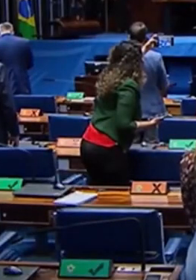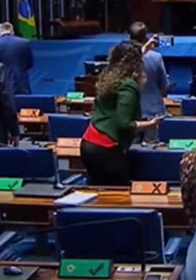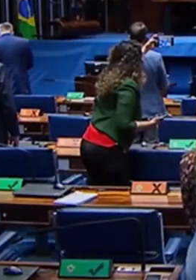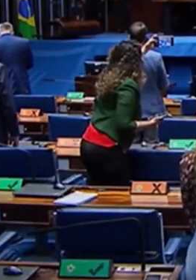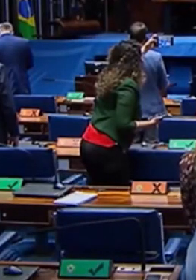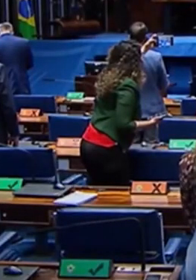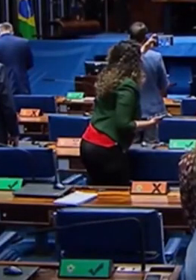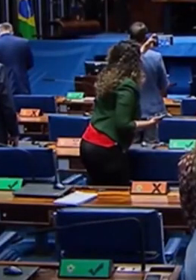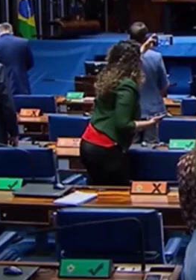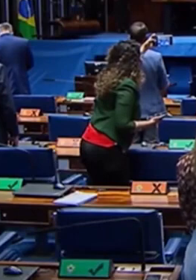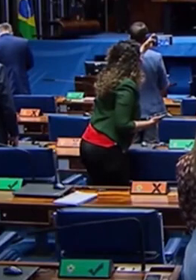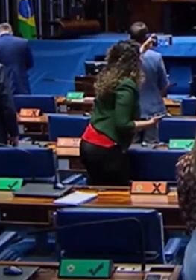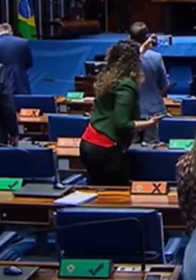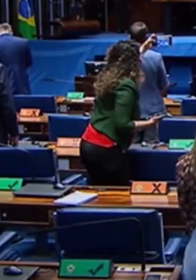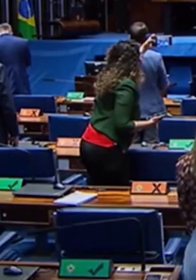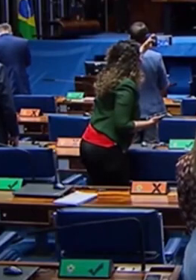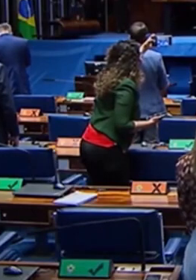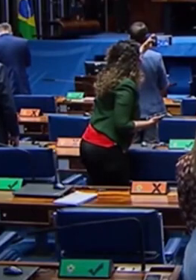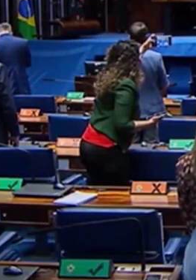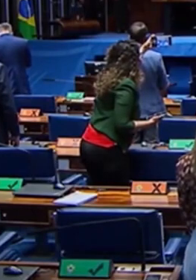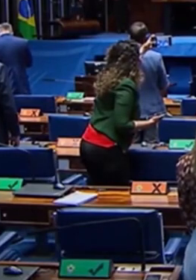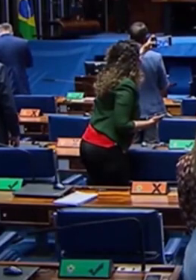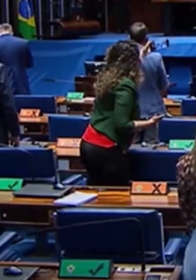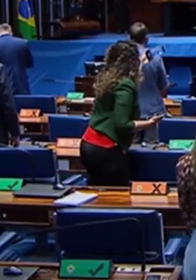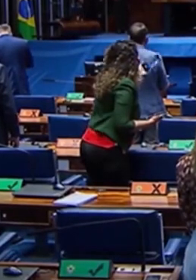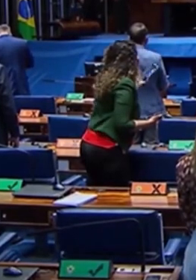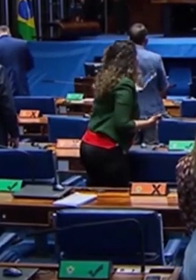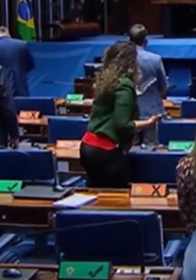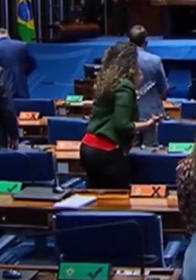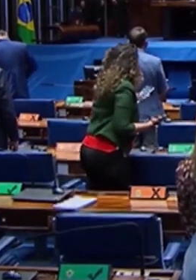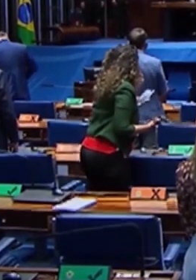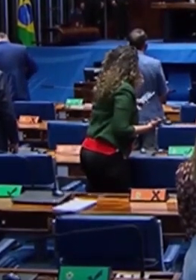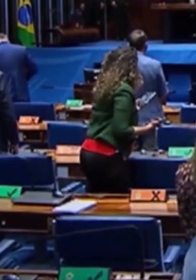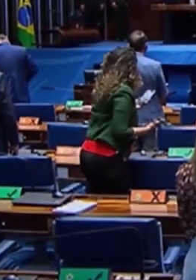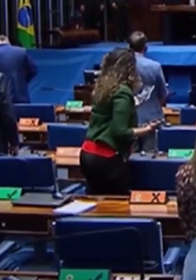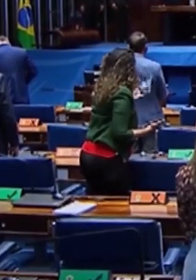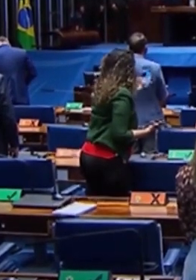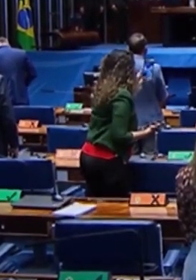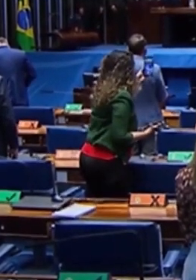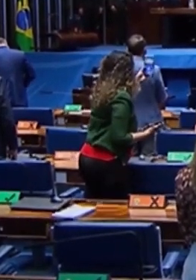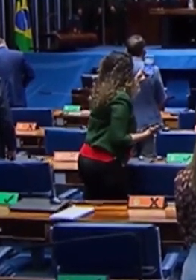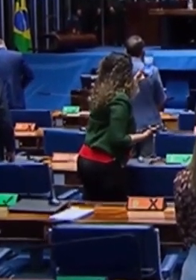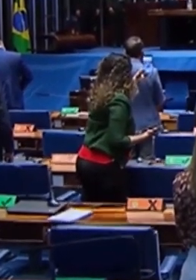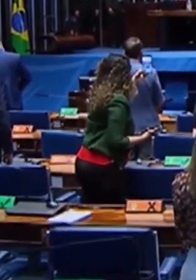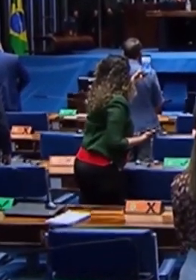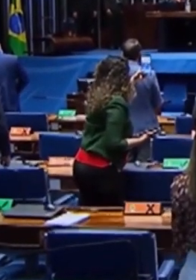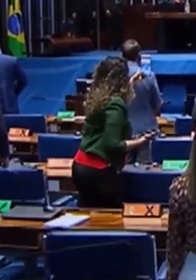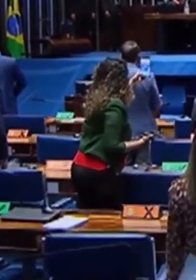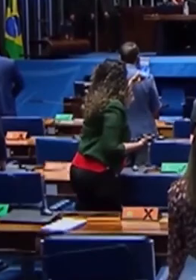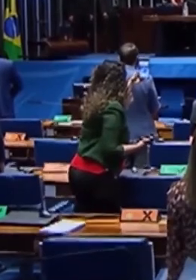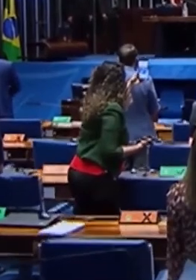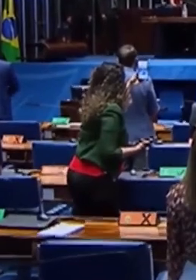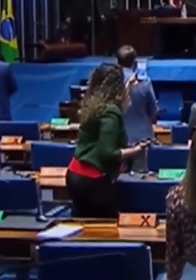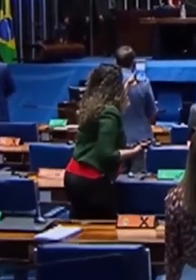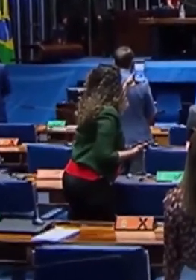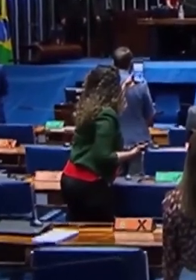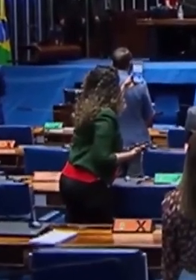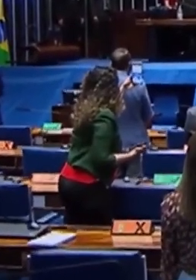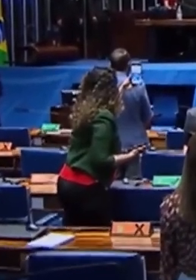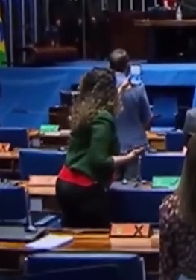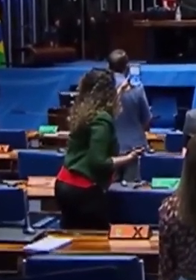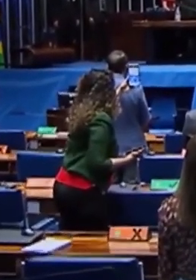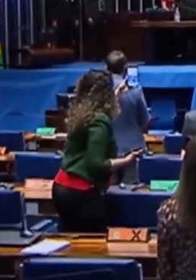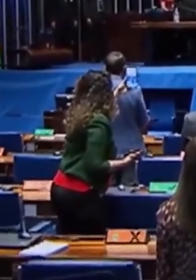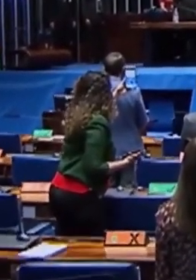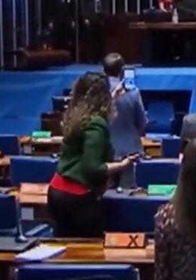violência política foram registrados de 2016 a 2020, sendo 125 casos de assassinato ou atentados,